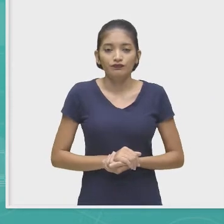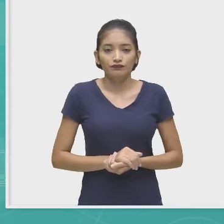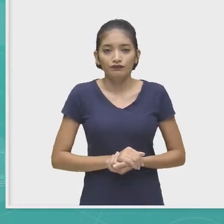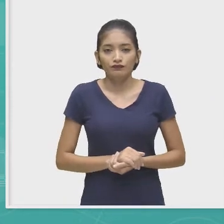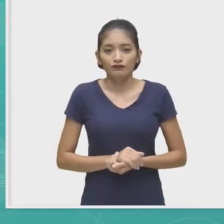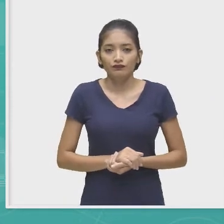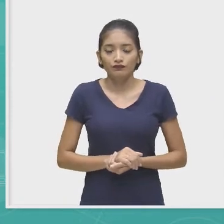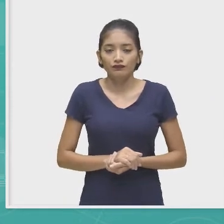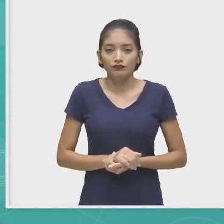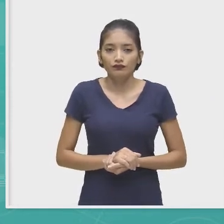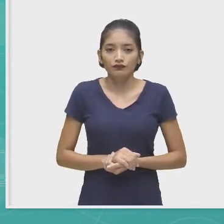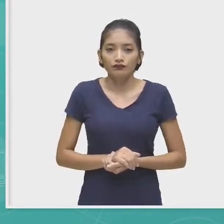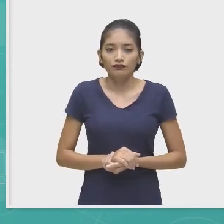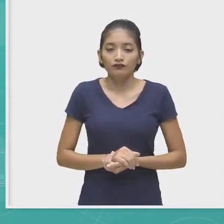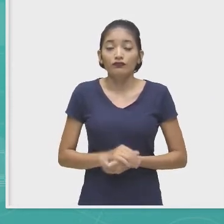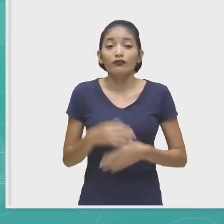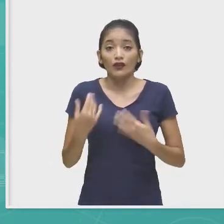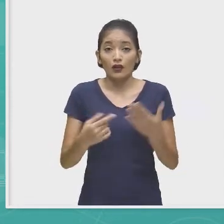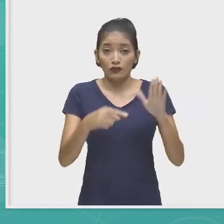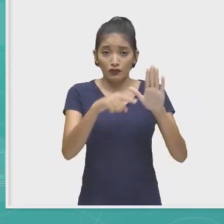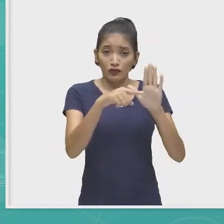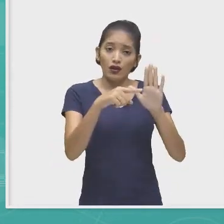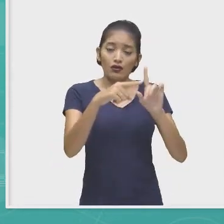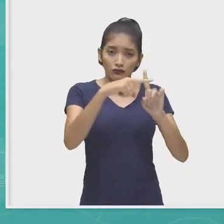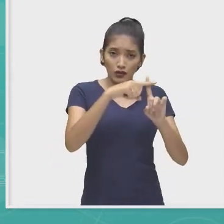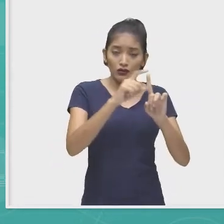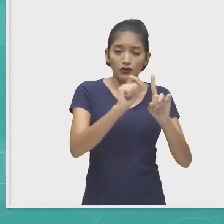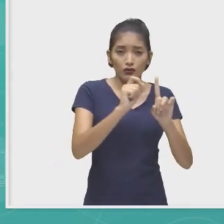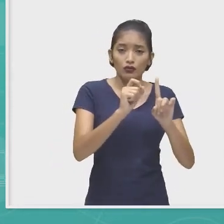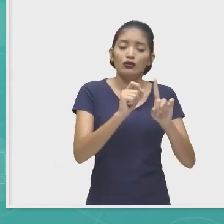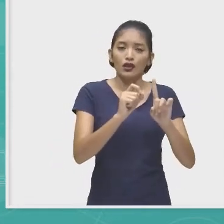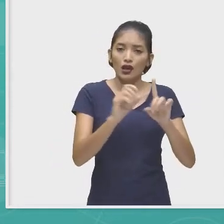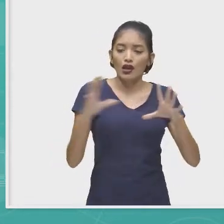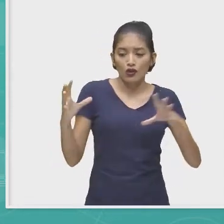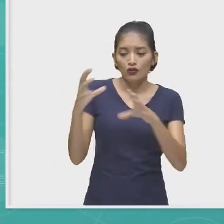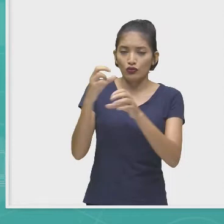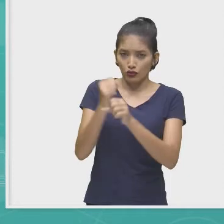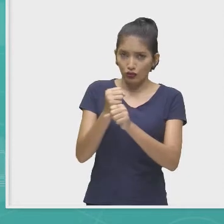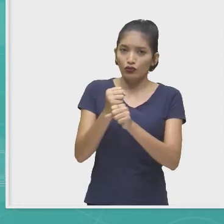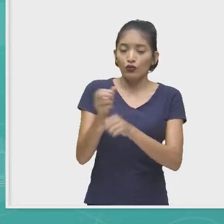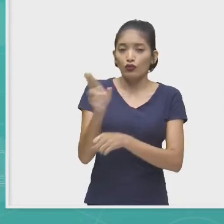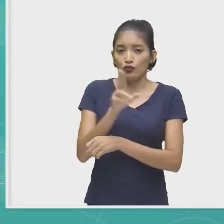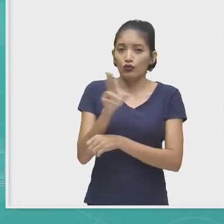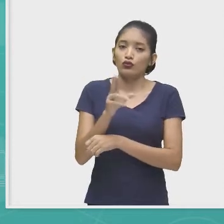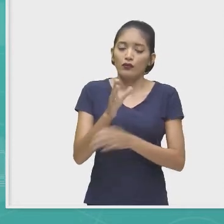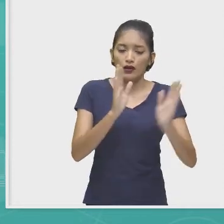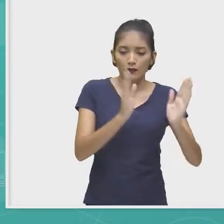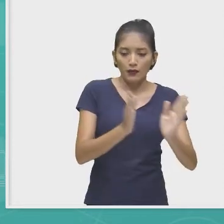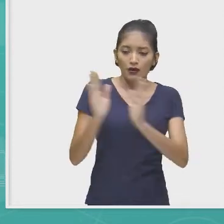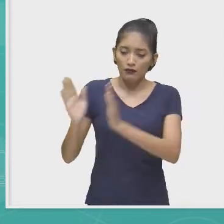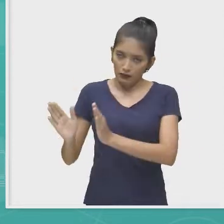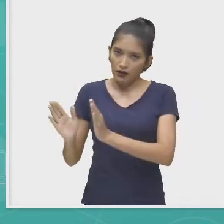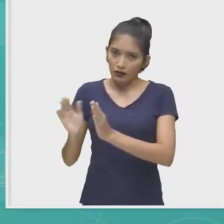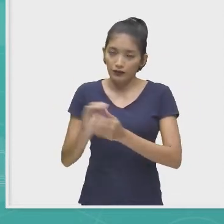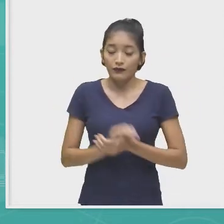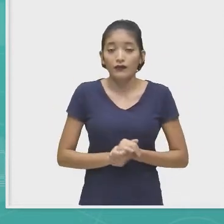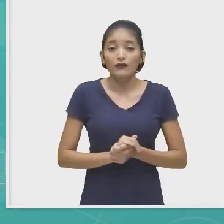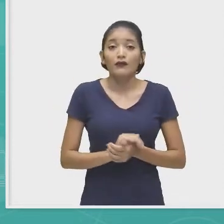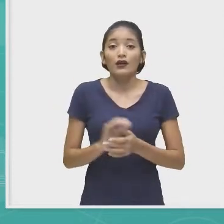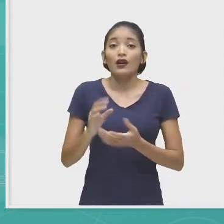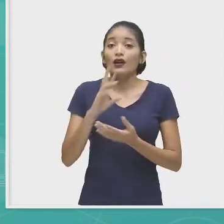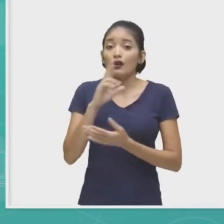Então, na operação de adição, nós temos aqui os elementos, que estão sendo somados, que são chamados de parcelas, e o